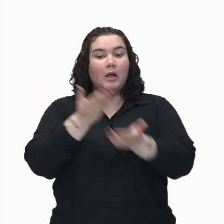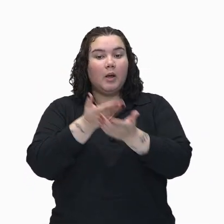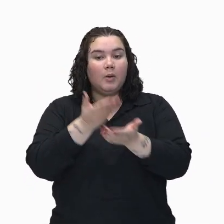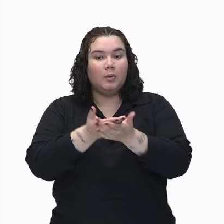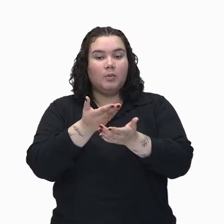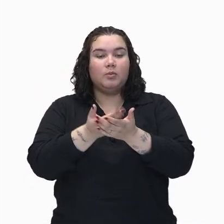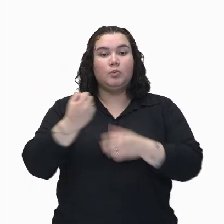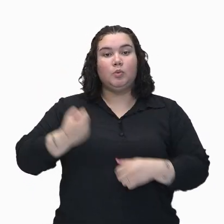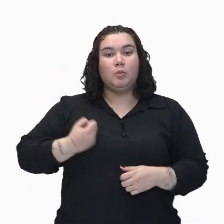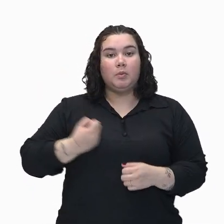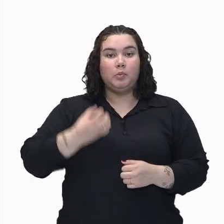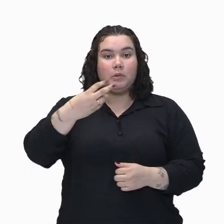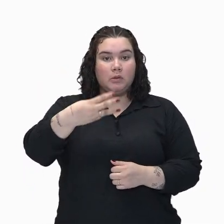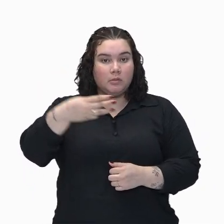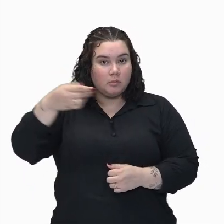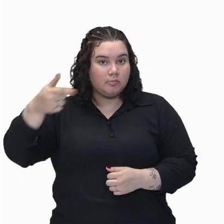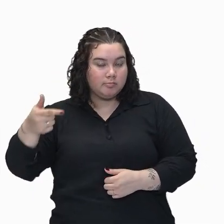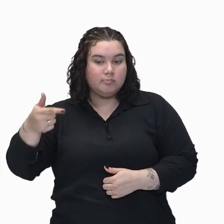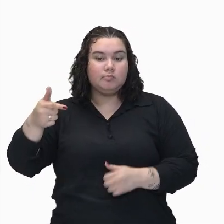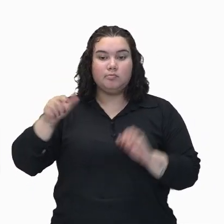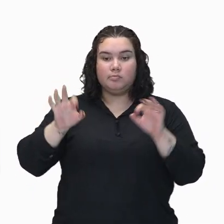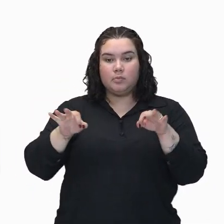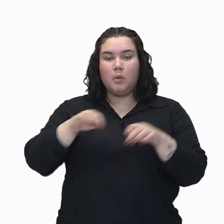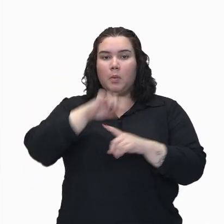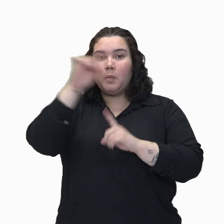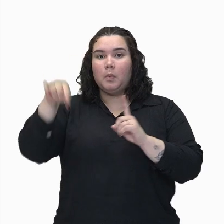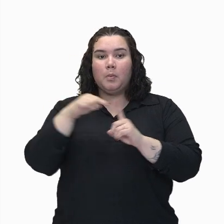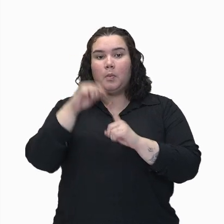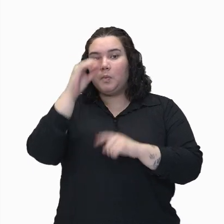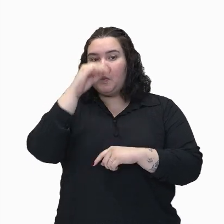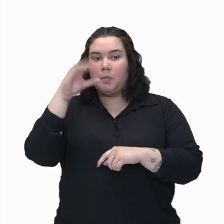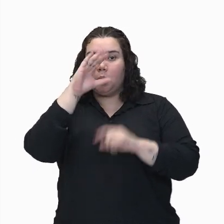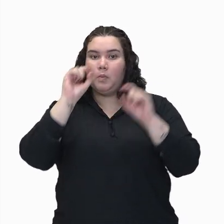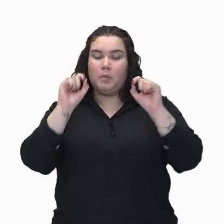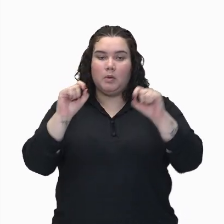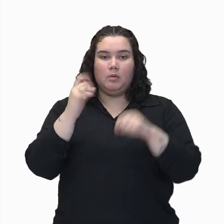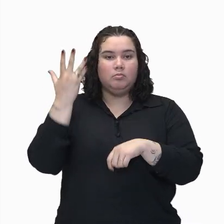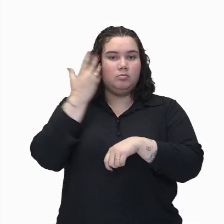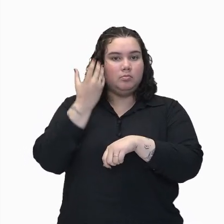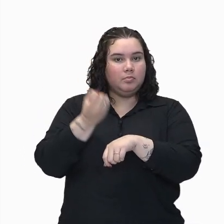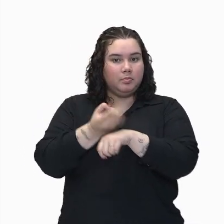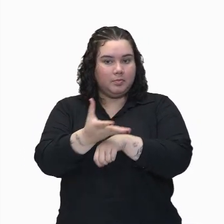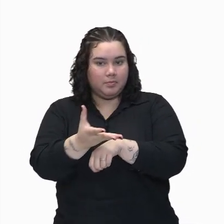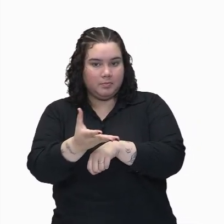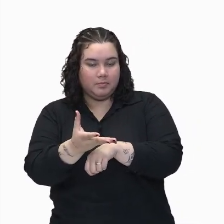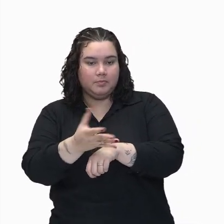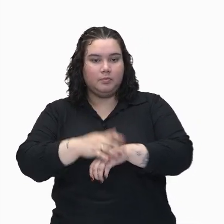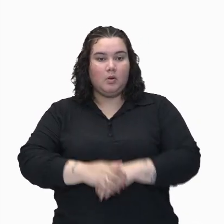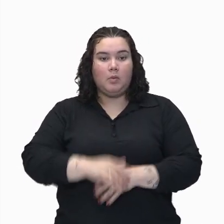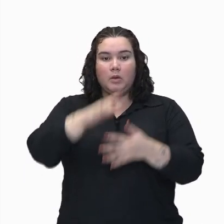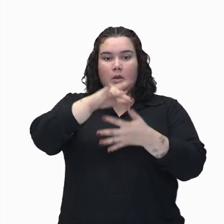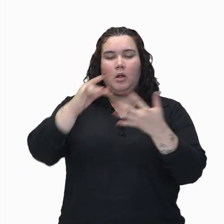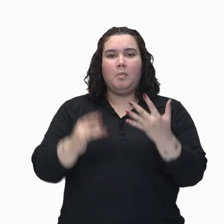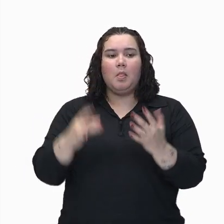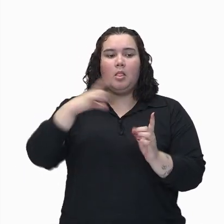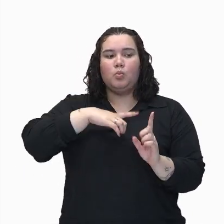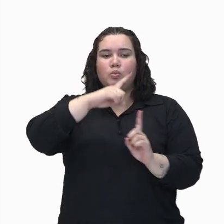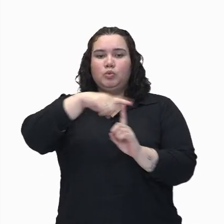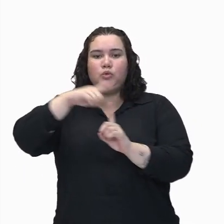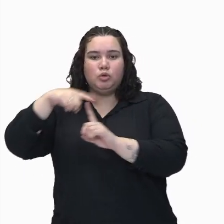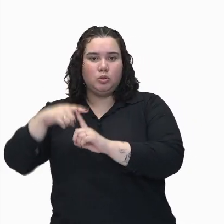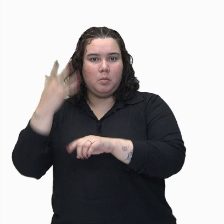aula 32 e o nosso objeto de conhecimento, podcast. Detalhamento, tipos